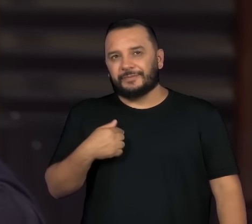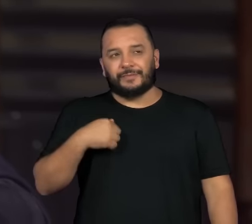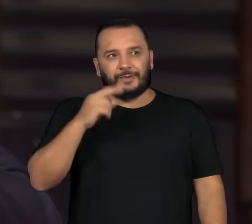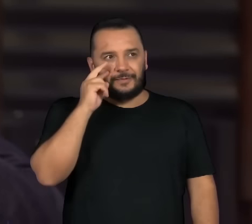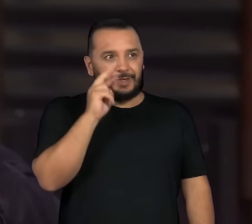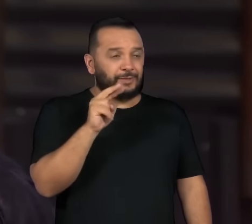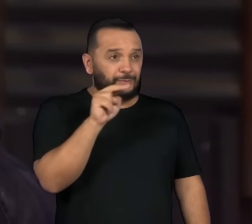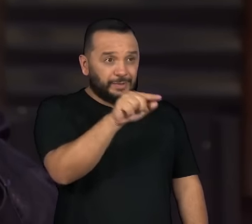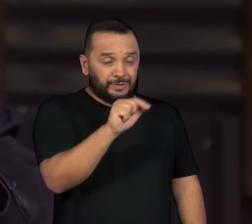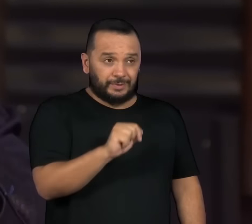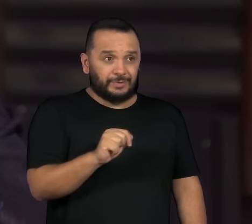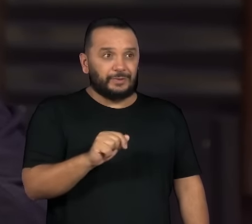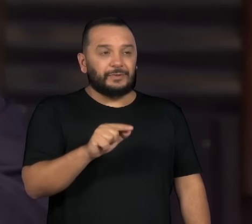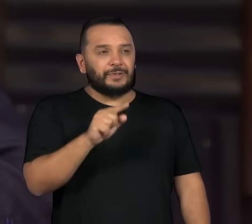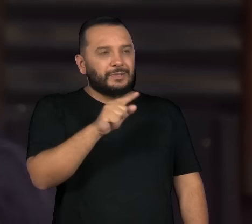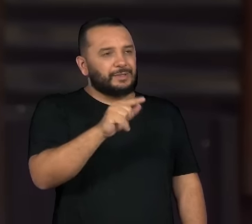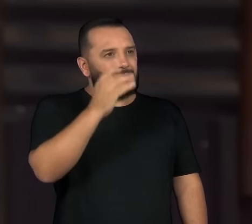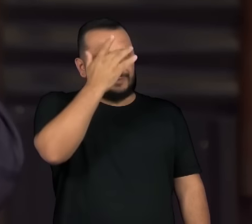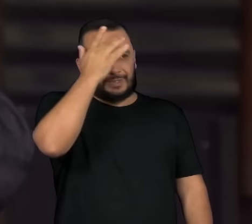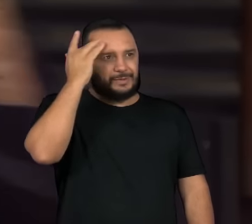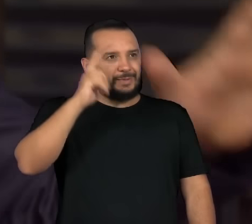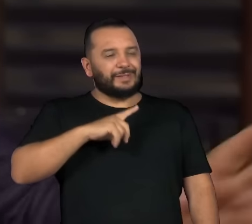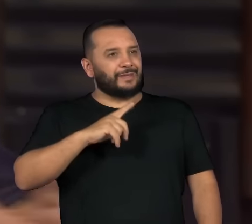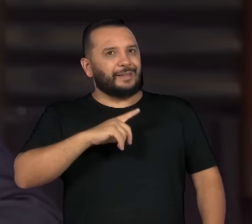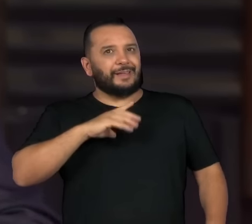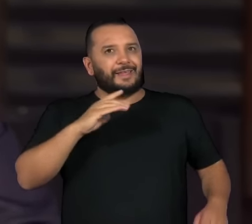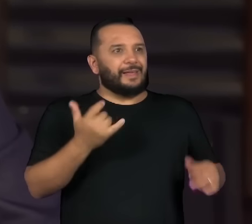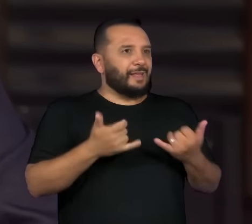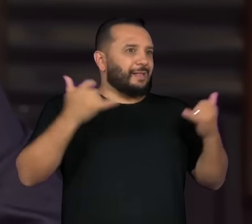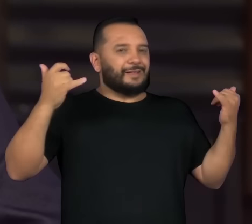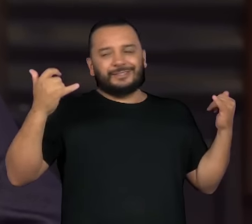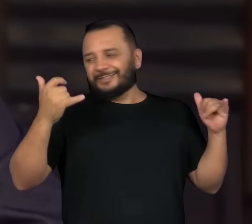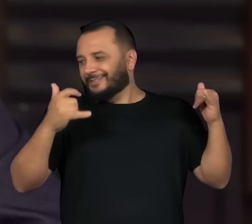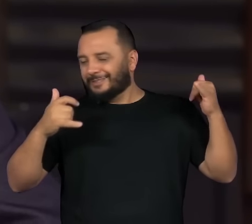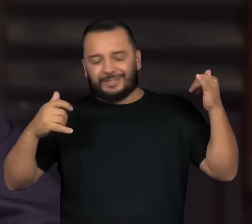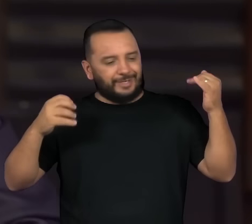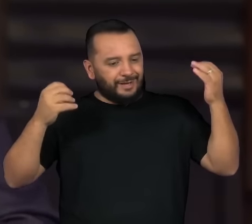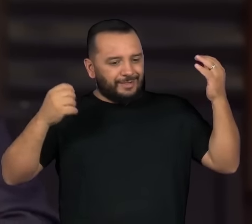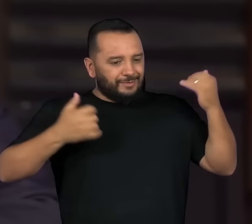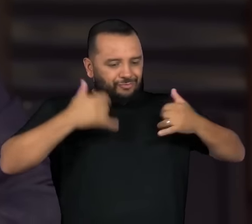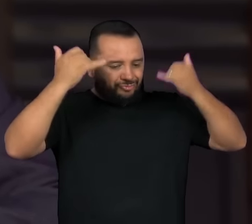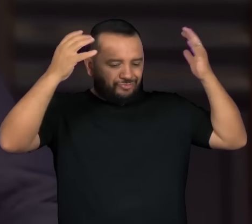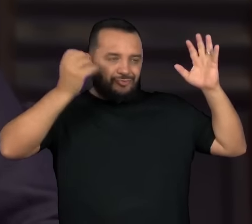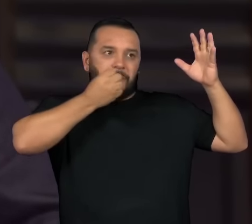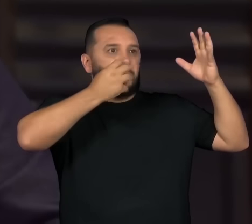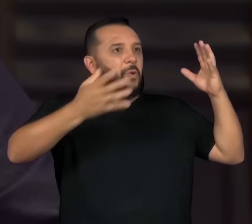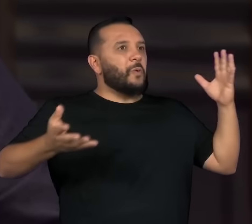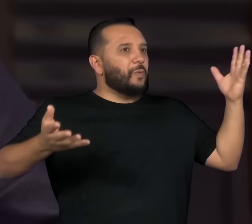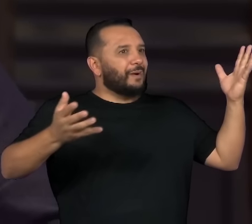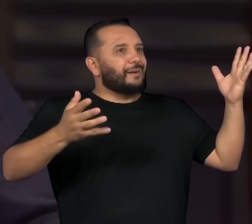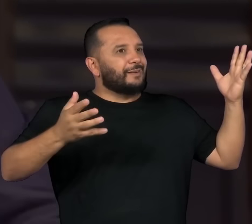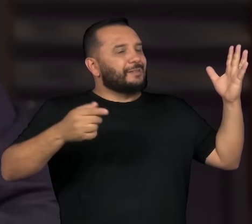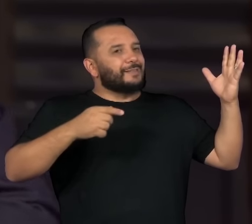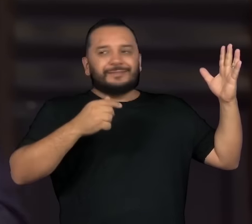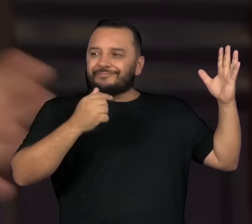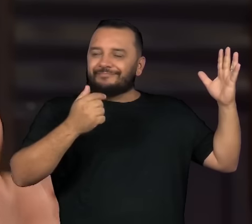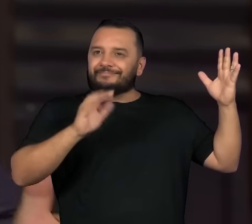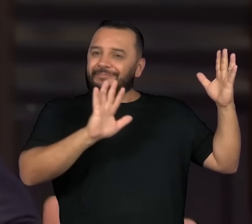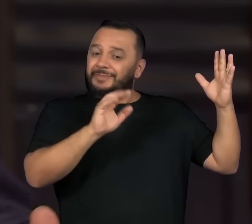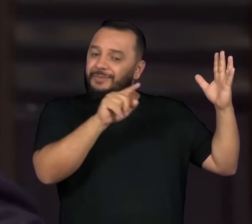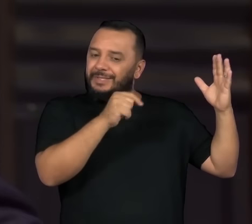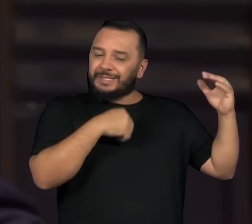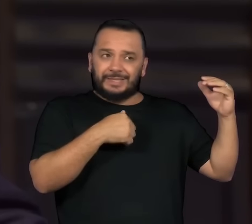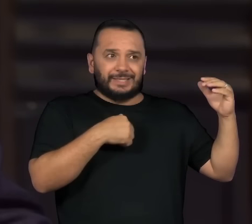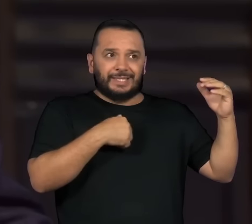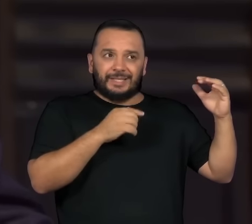assim você como uma pessoa com uma energia assim, sabe, incalculável, digamos assim, mas que você